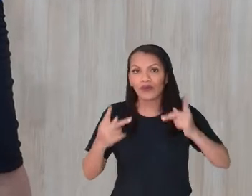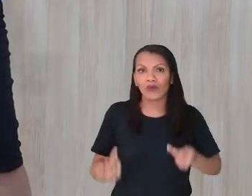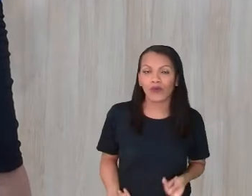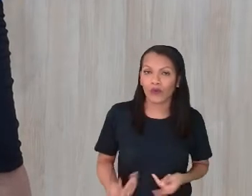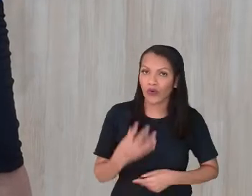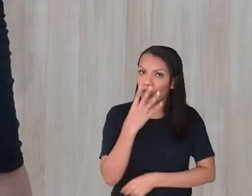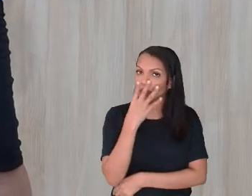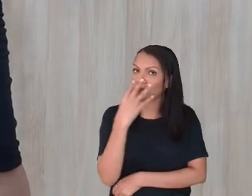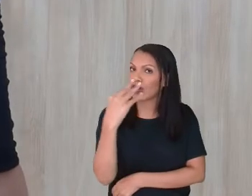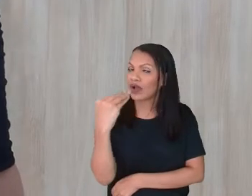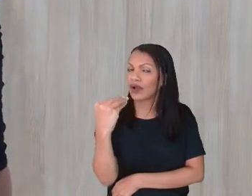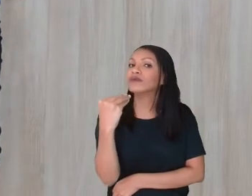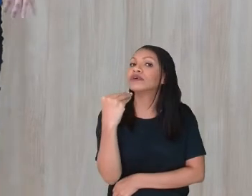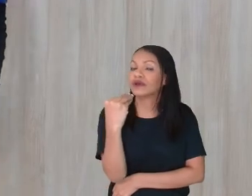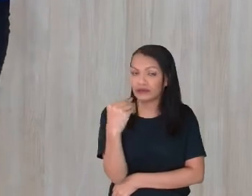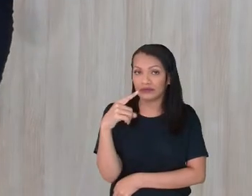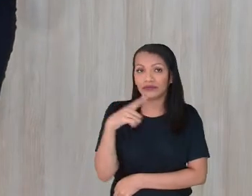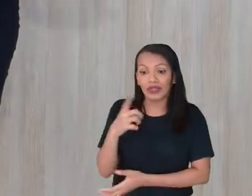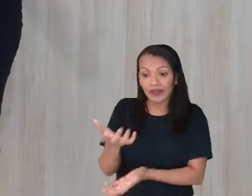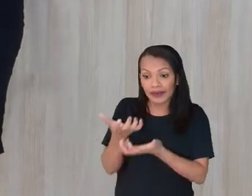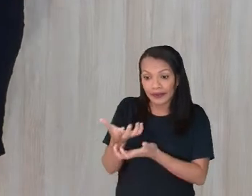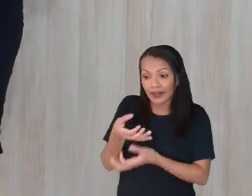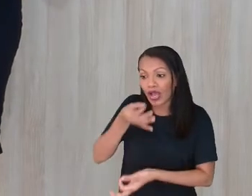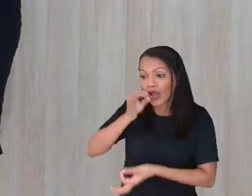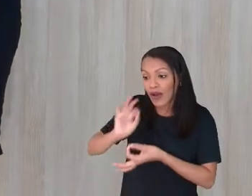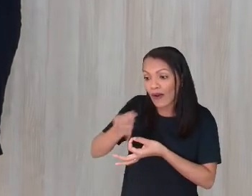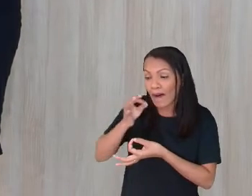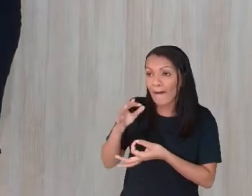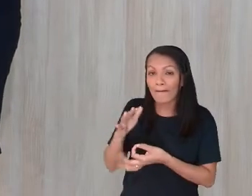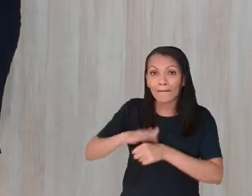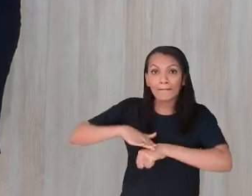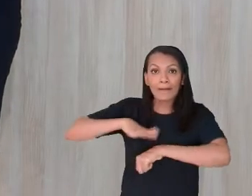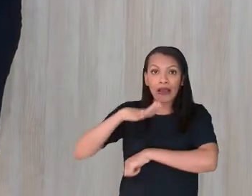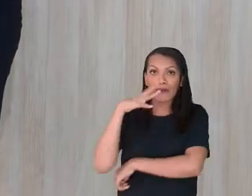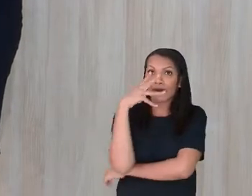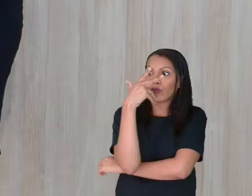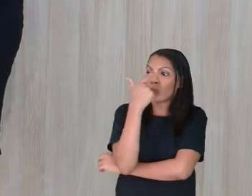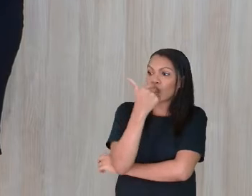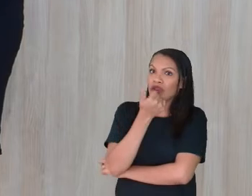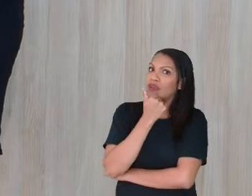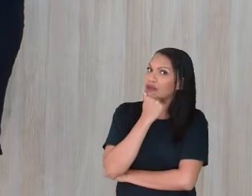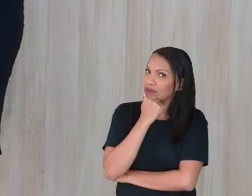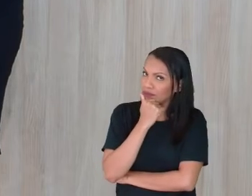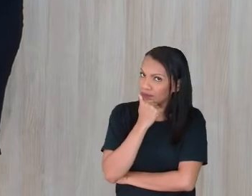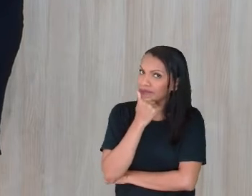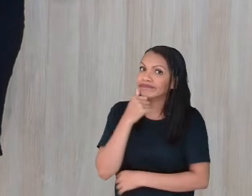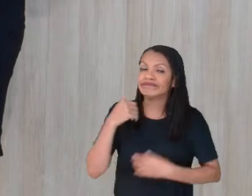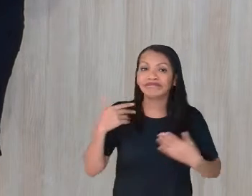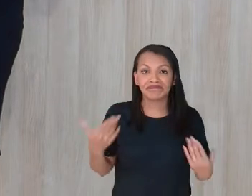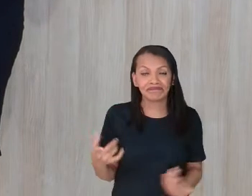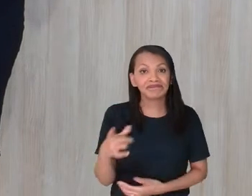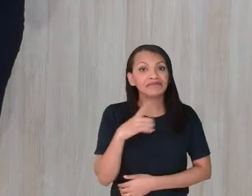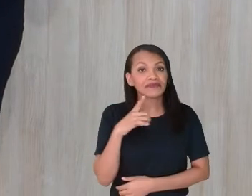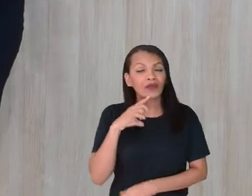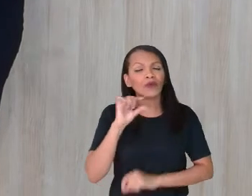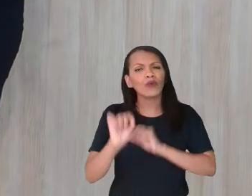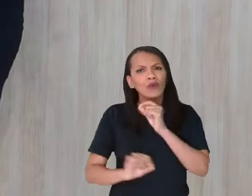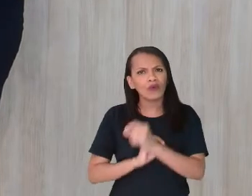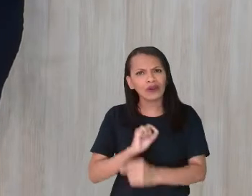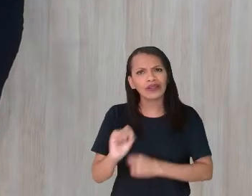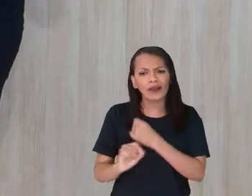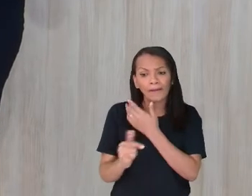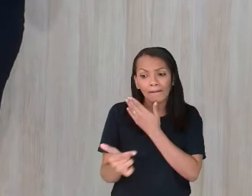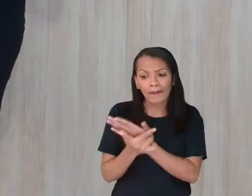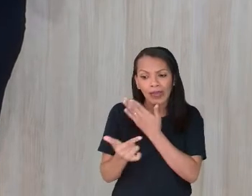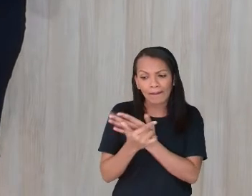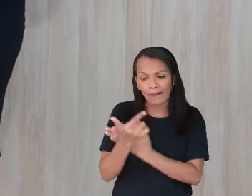lobo, a raposa que queria as uvas mais bonitas e tal. E a gente tem uma lição de moral,